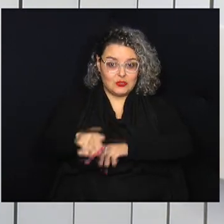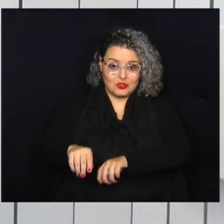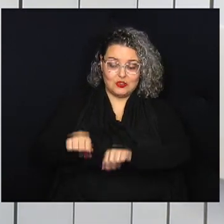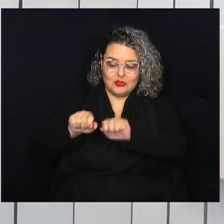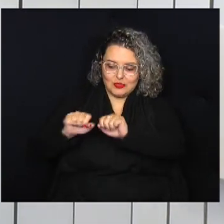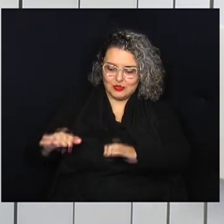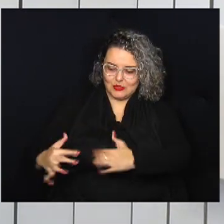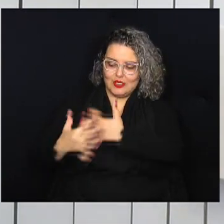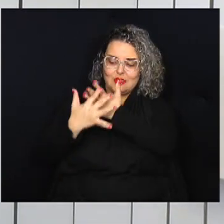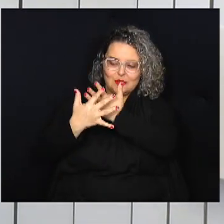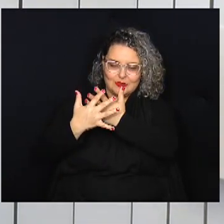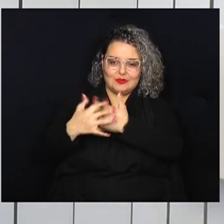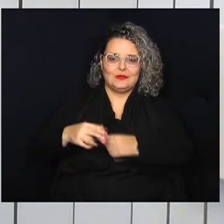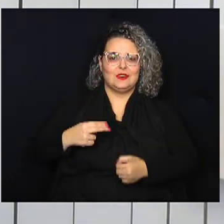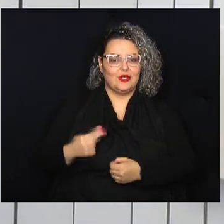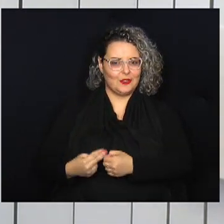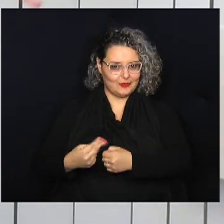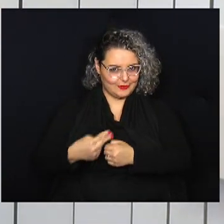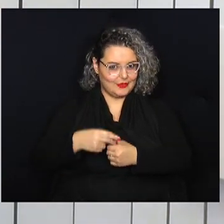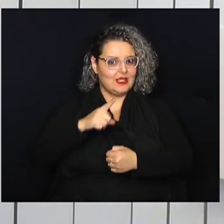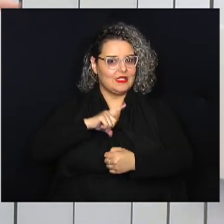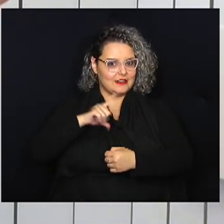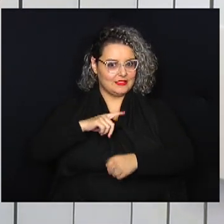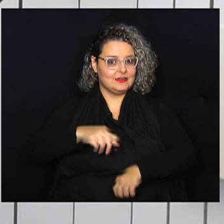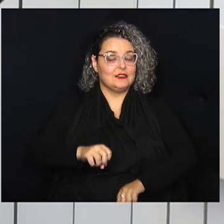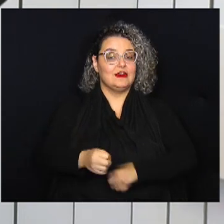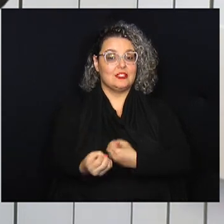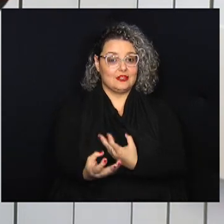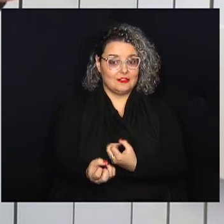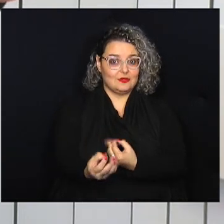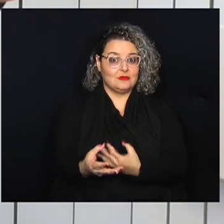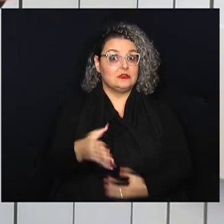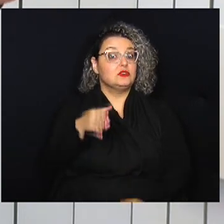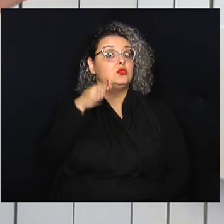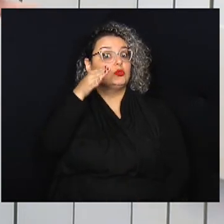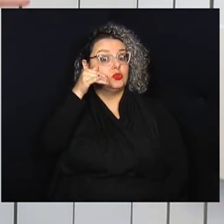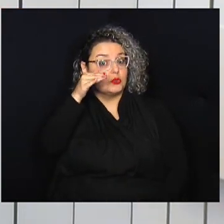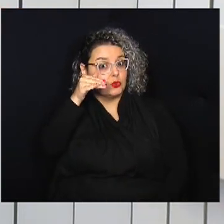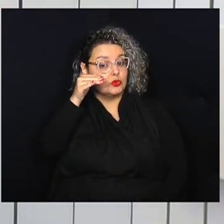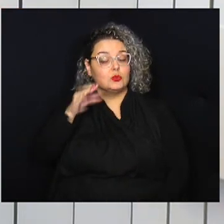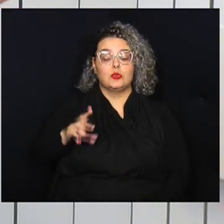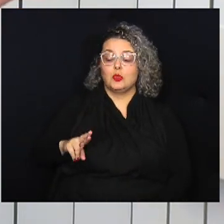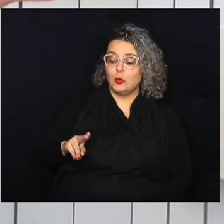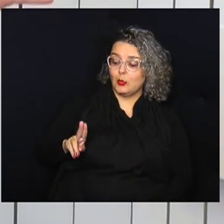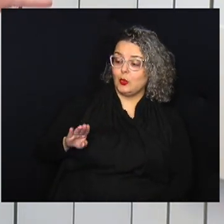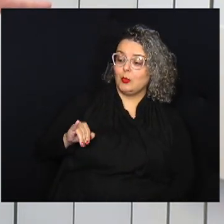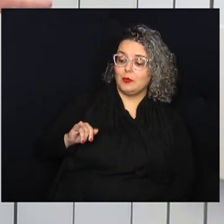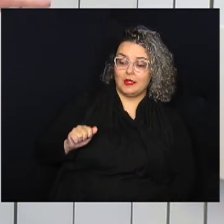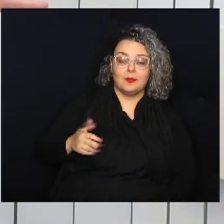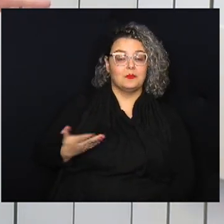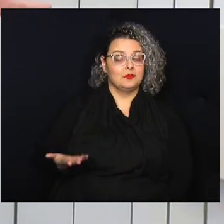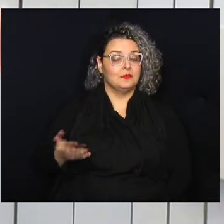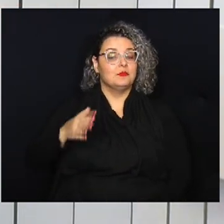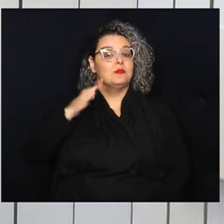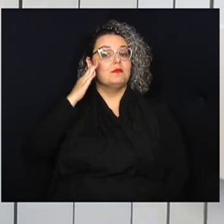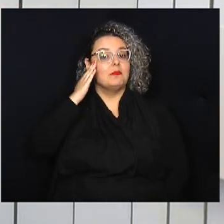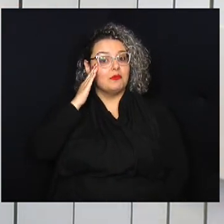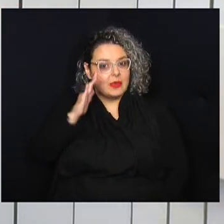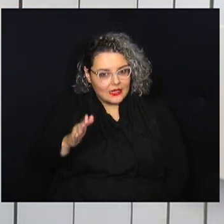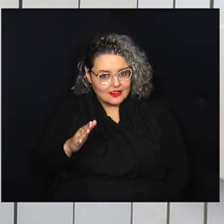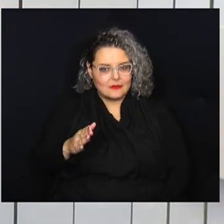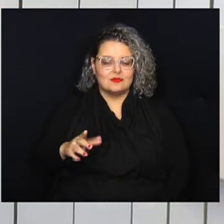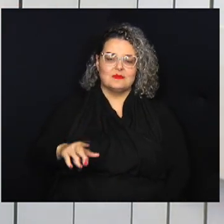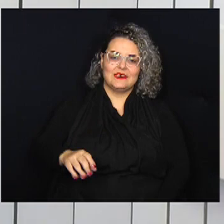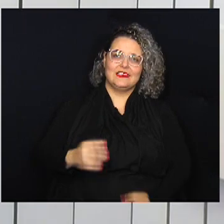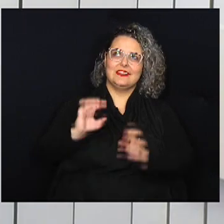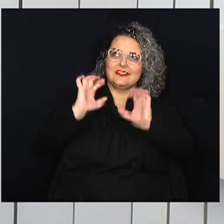na Unicamp, e tem as informações. Estou curioso, viu, Rúbia? Principalmente sobre as temperaturas.